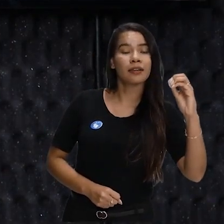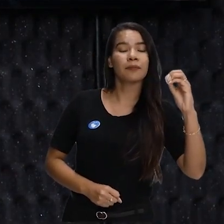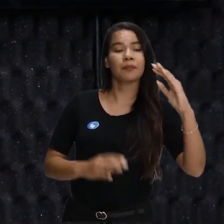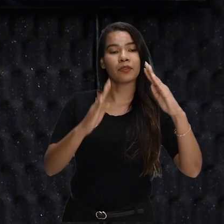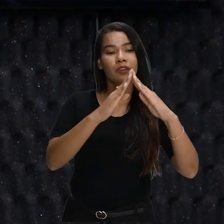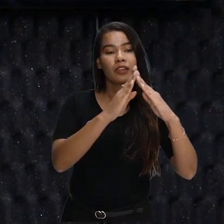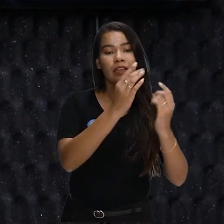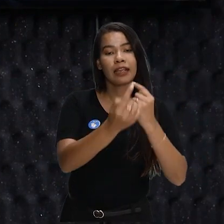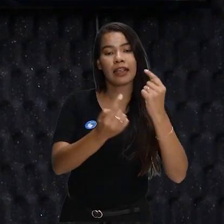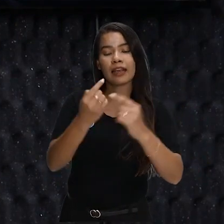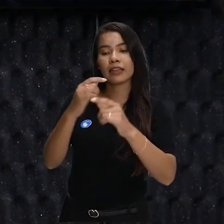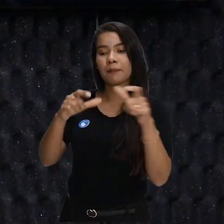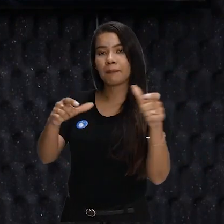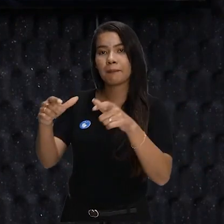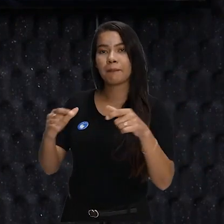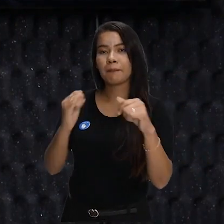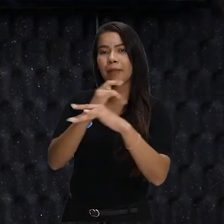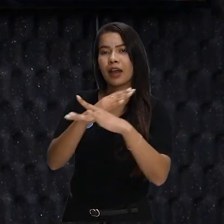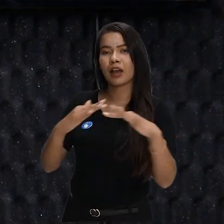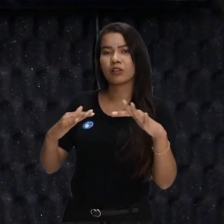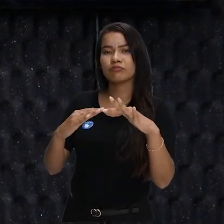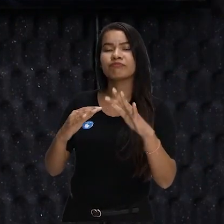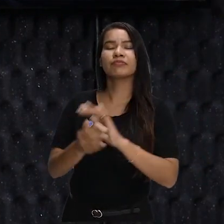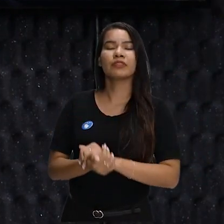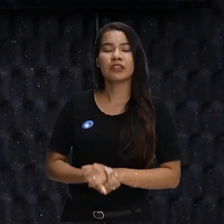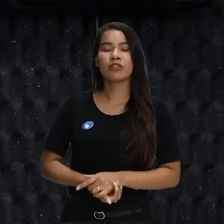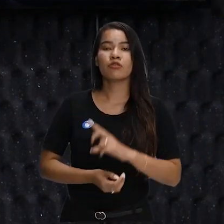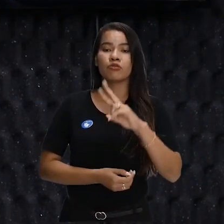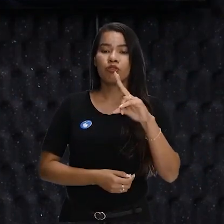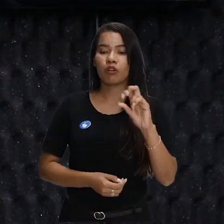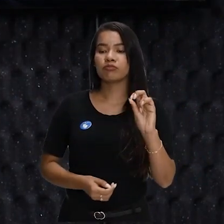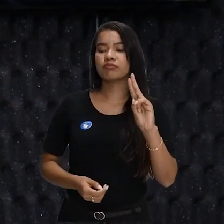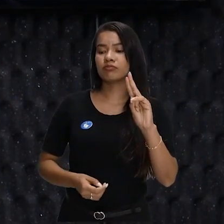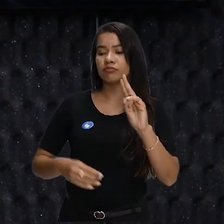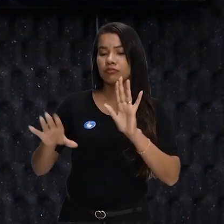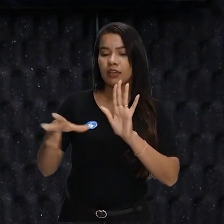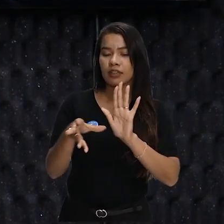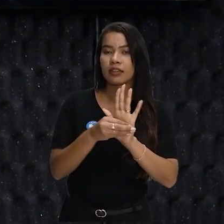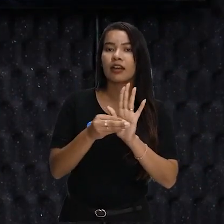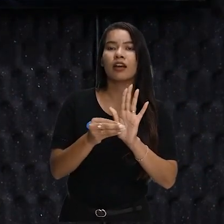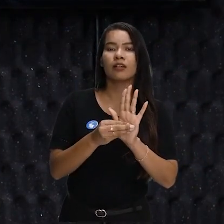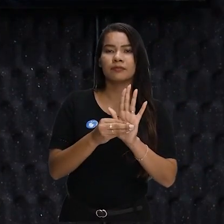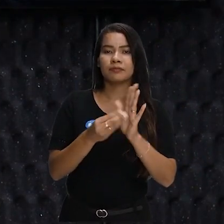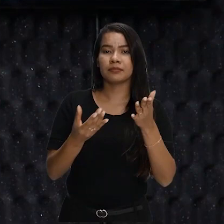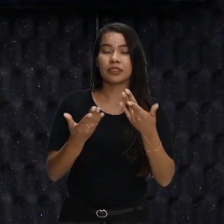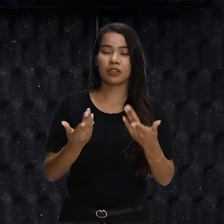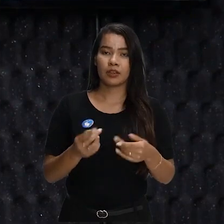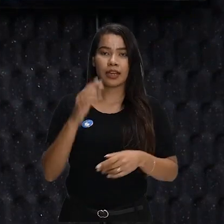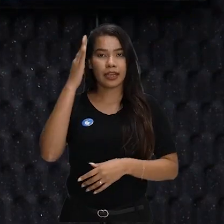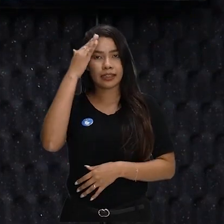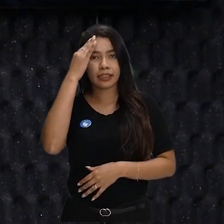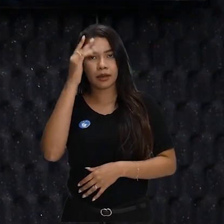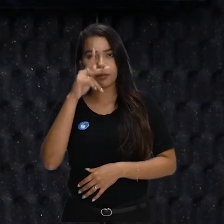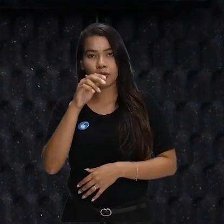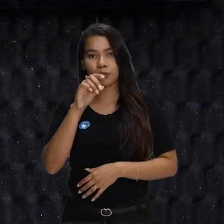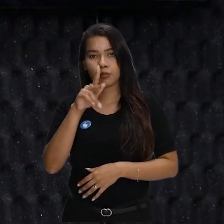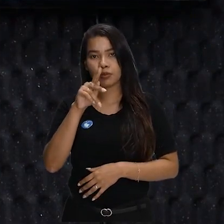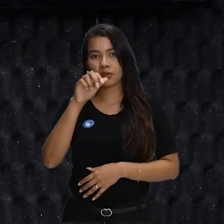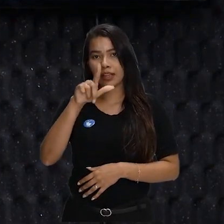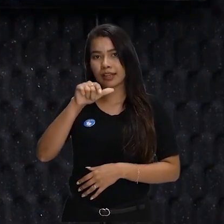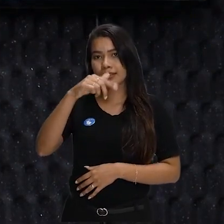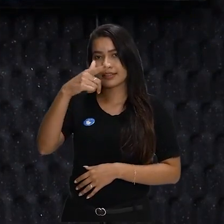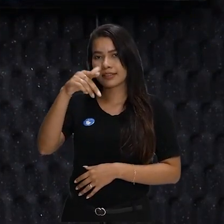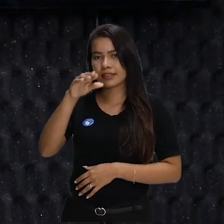meus dados em cima dessa amostra. Então, entendam que a população é um conjunto e a amostra é